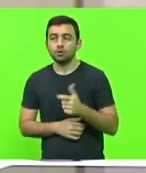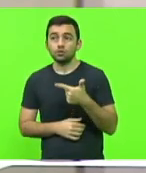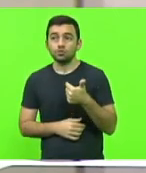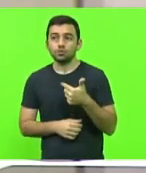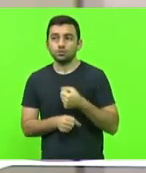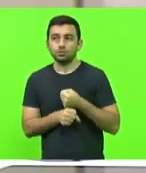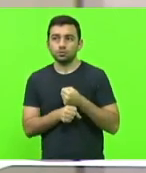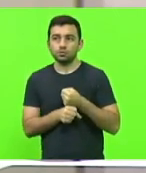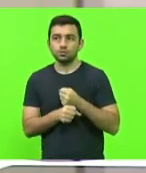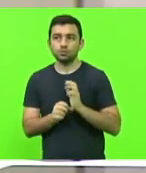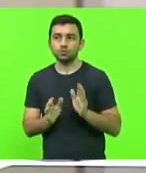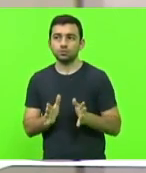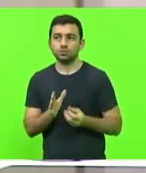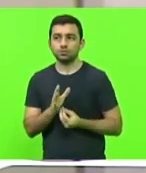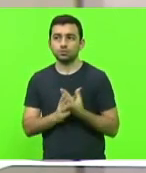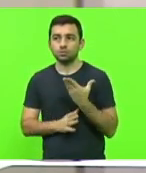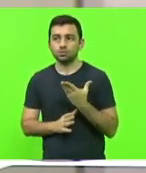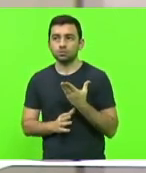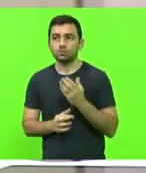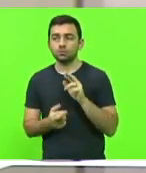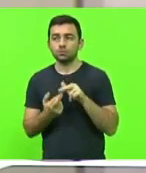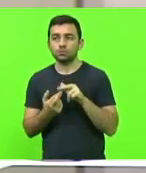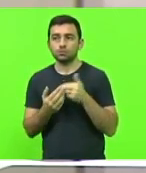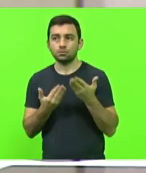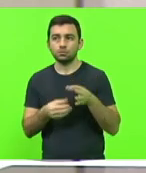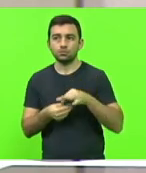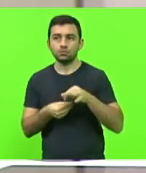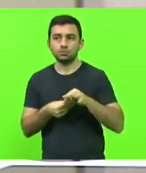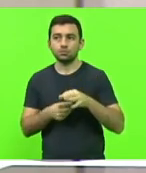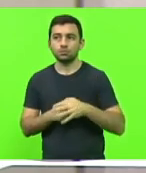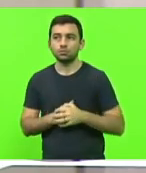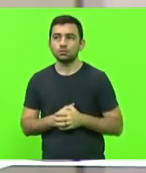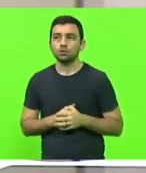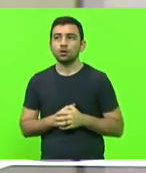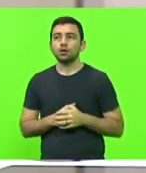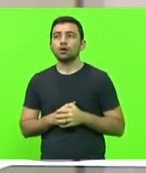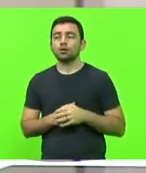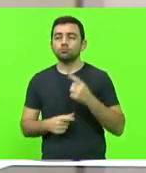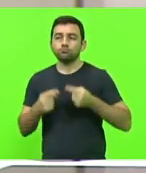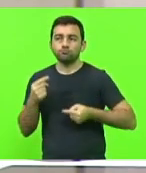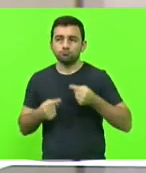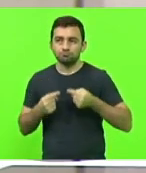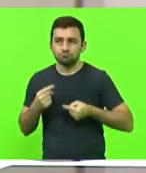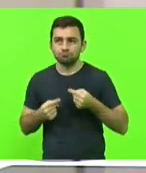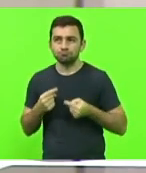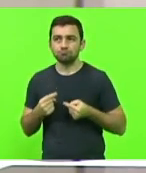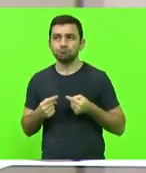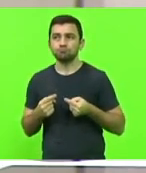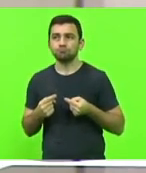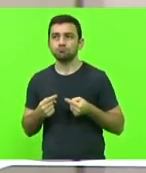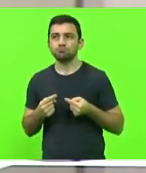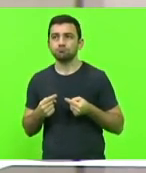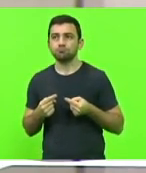de fundação da referida instituição. Em discussão?